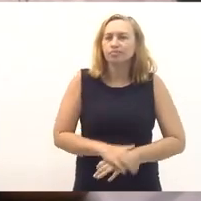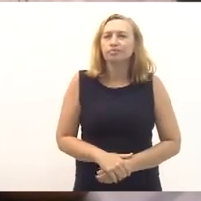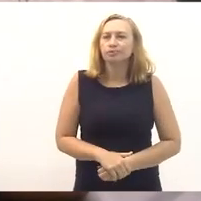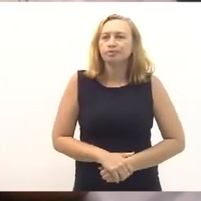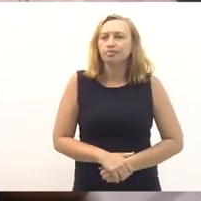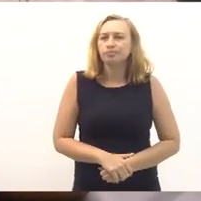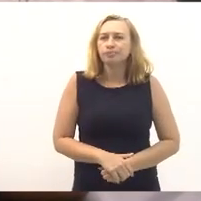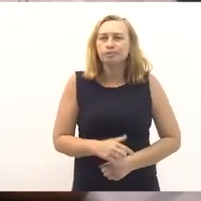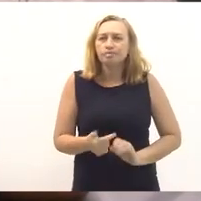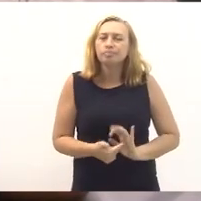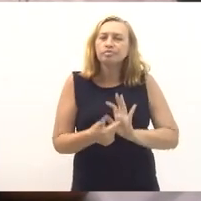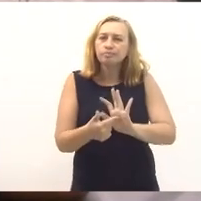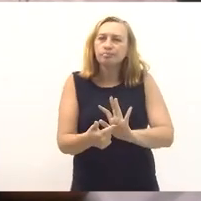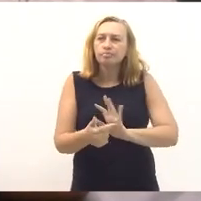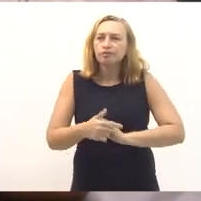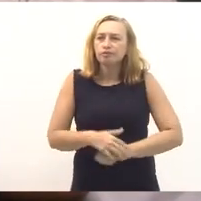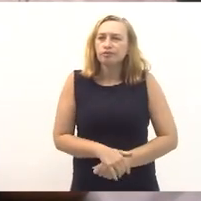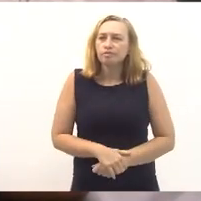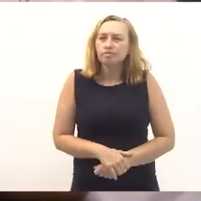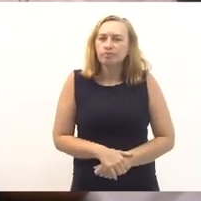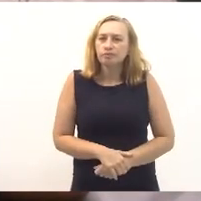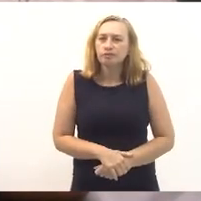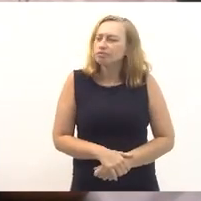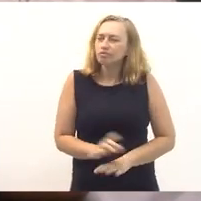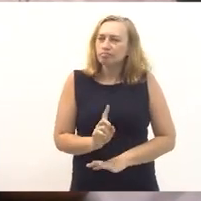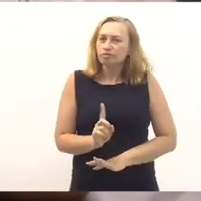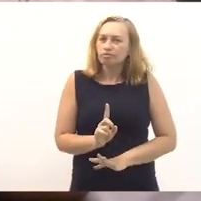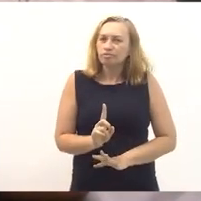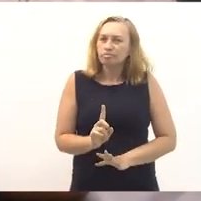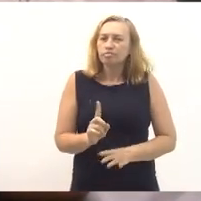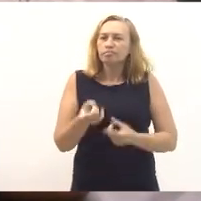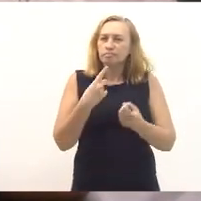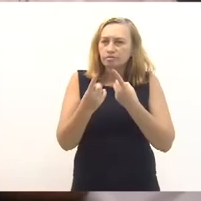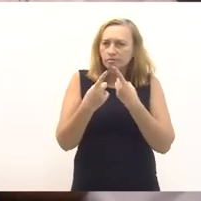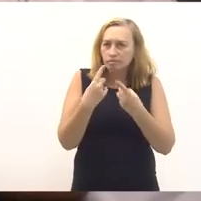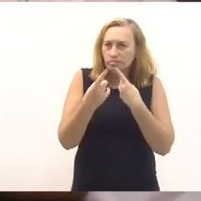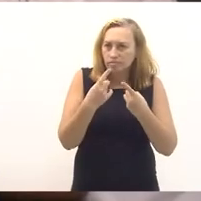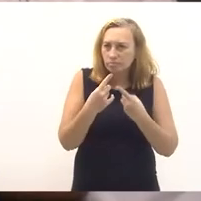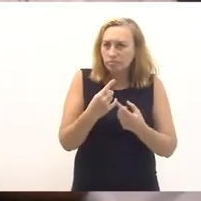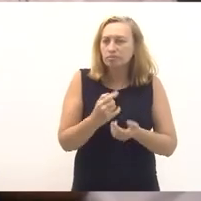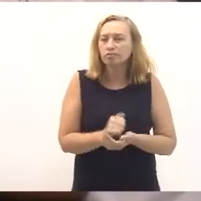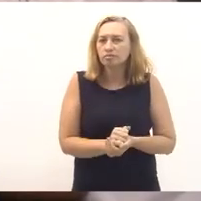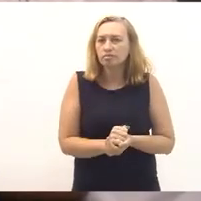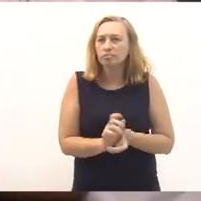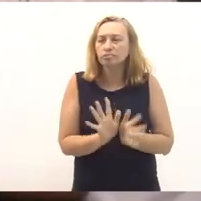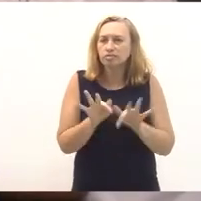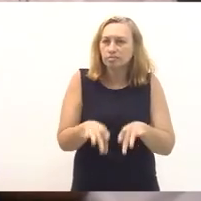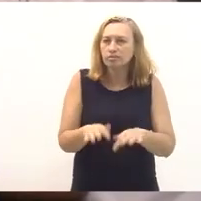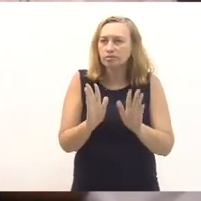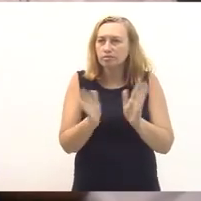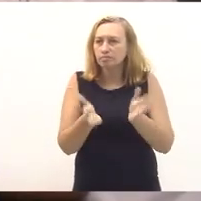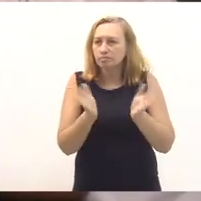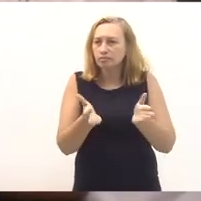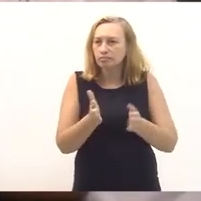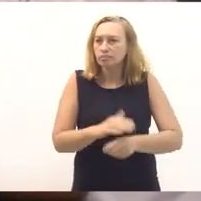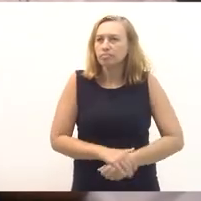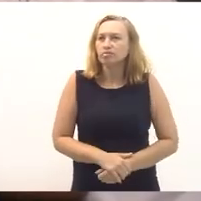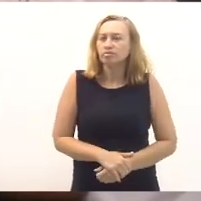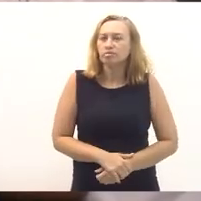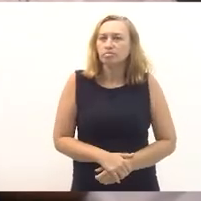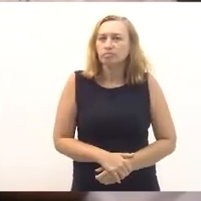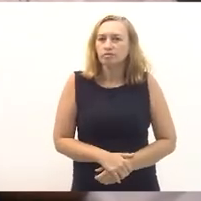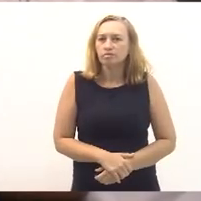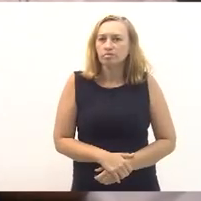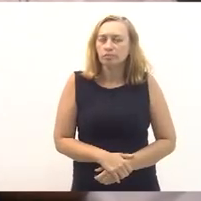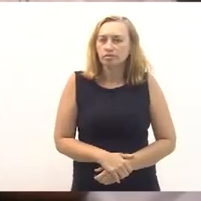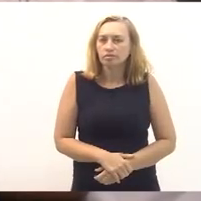mas isso para mostrar mostrar não abrir um debate que não vai ser concluído hoje pode ser numa próxima vez